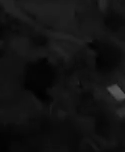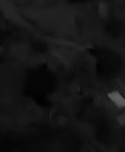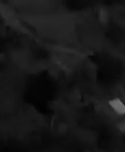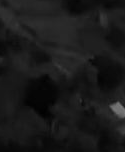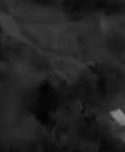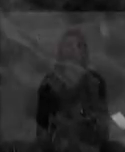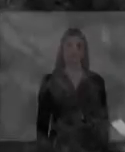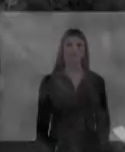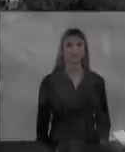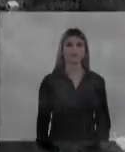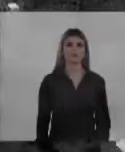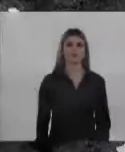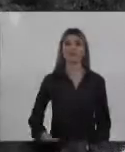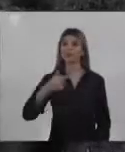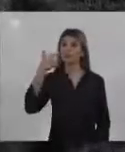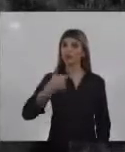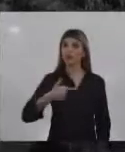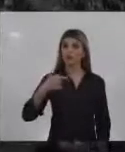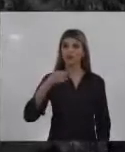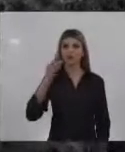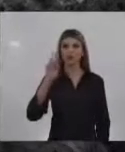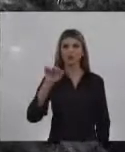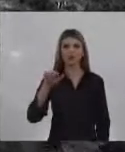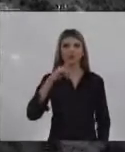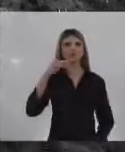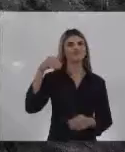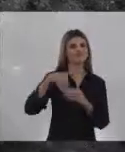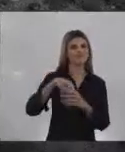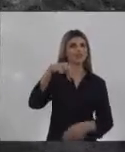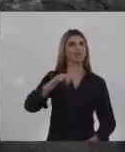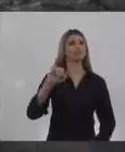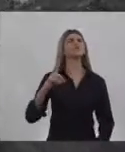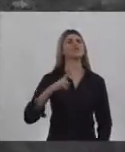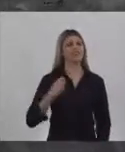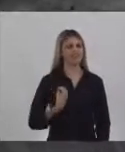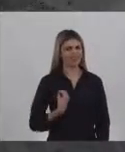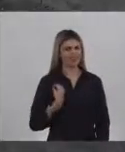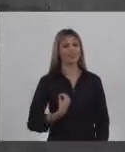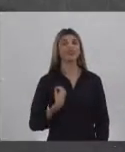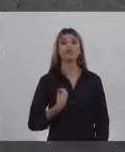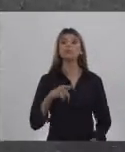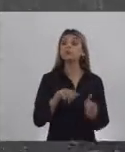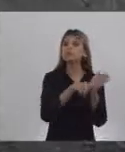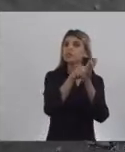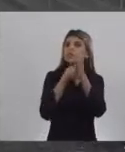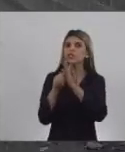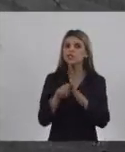Nova Iguaçu viveu em setembro um momento de grandes descobertas e muitas emoções.